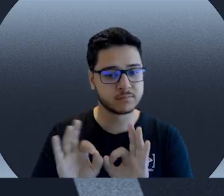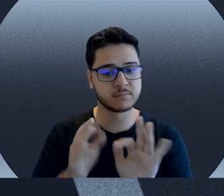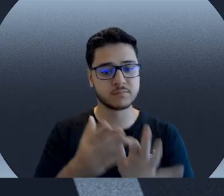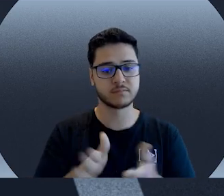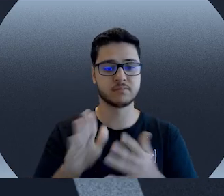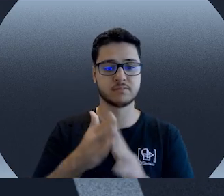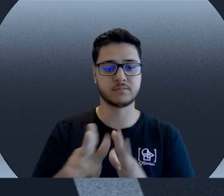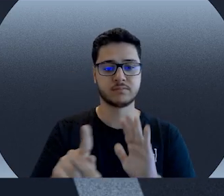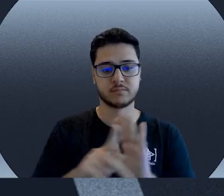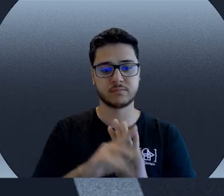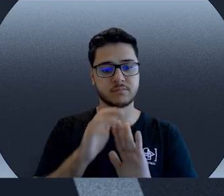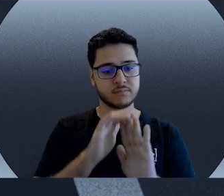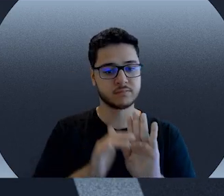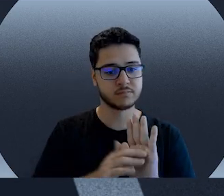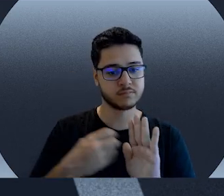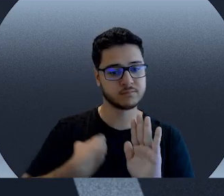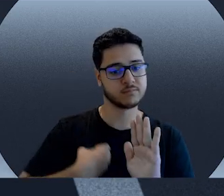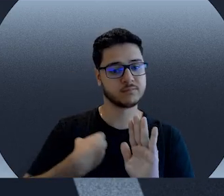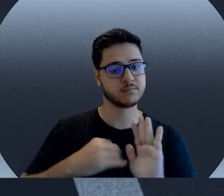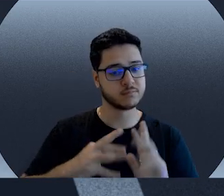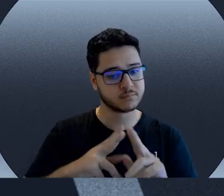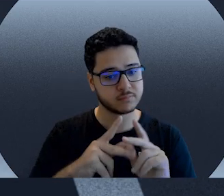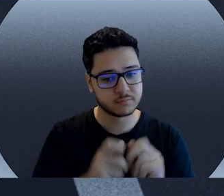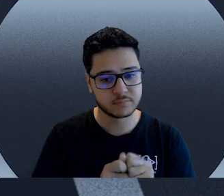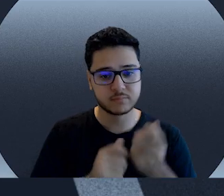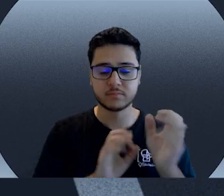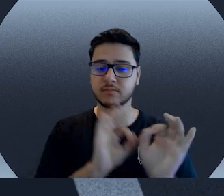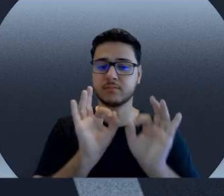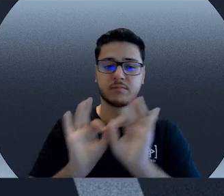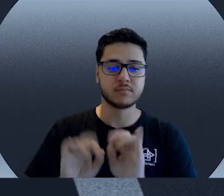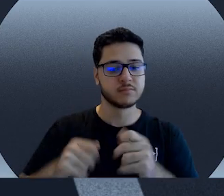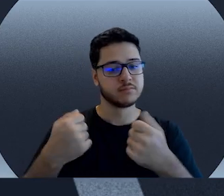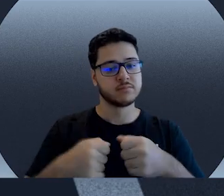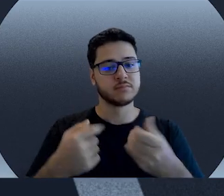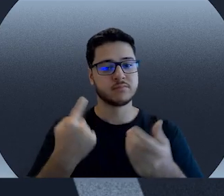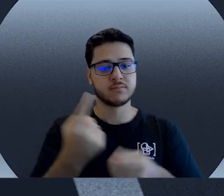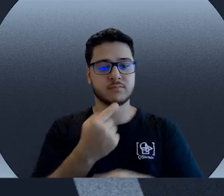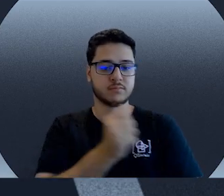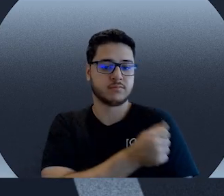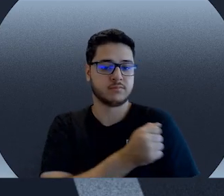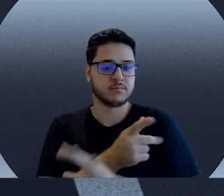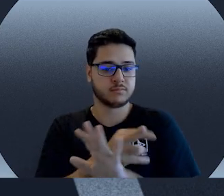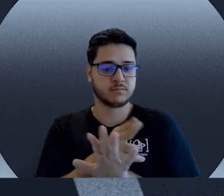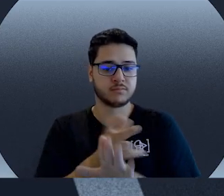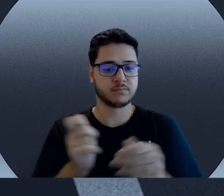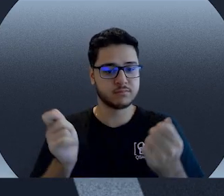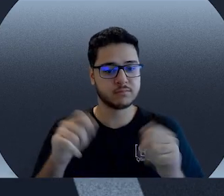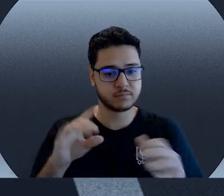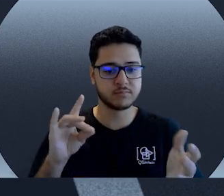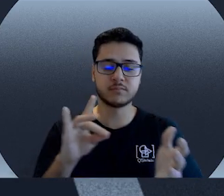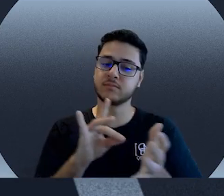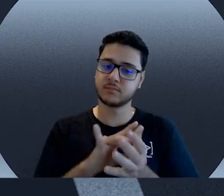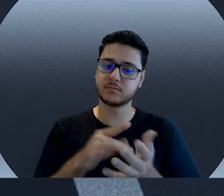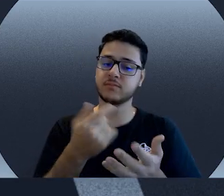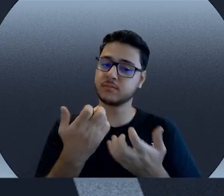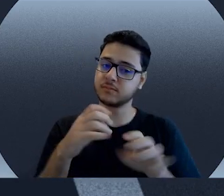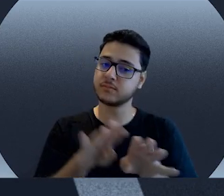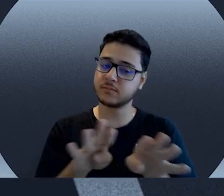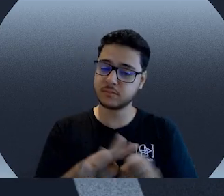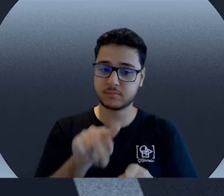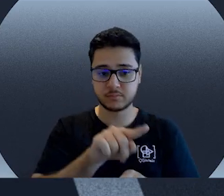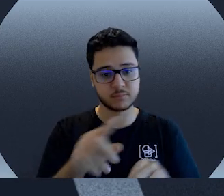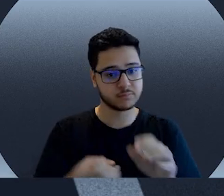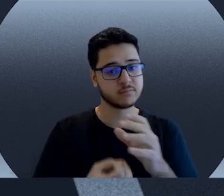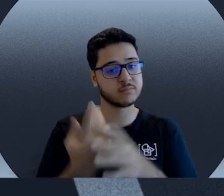imensas, enormes, né? Incontáveis. É preciso que os nossos alunos saibam disso também. Quero também que vocês elaborem,